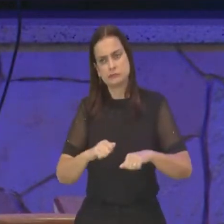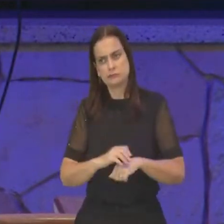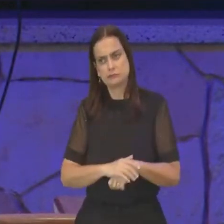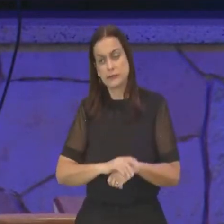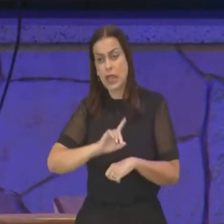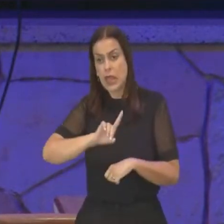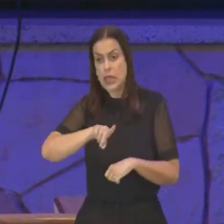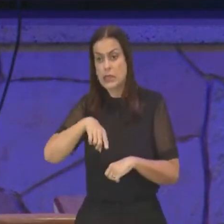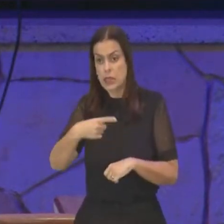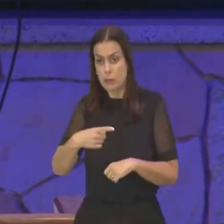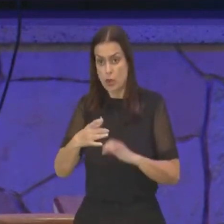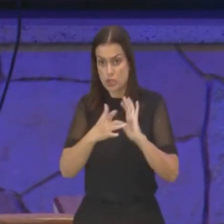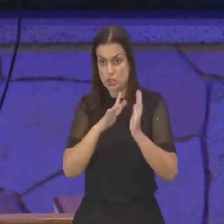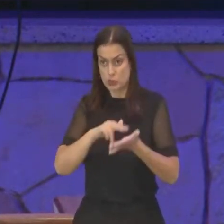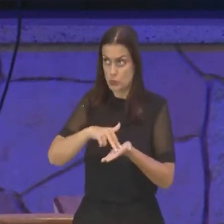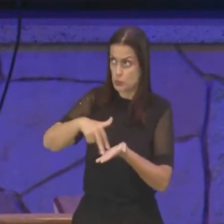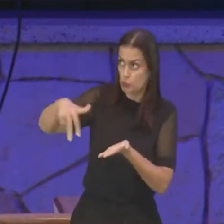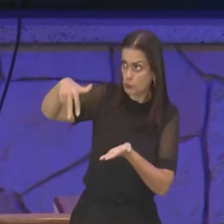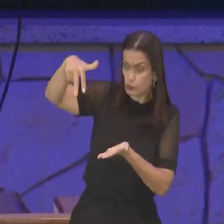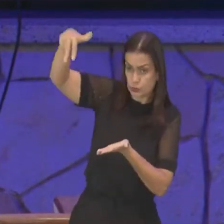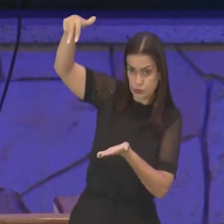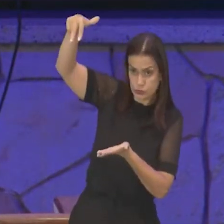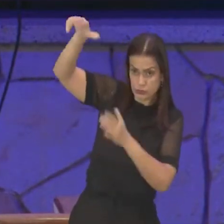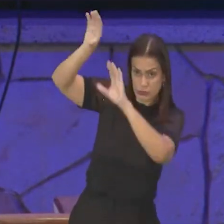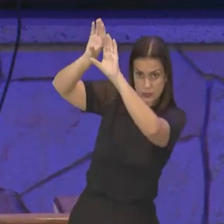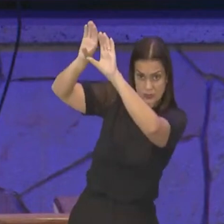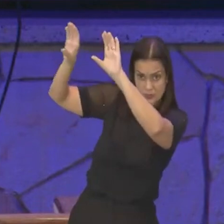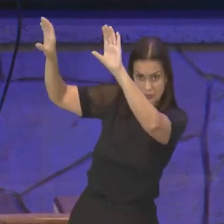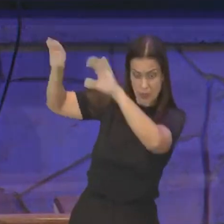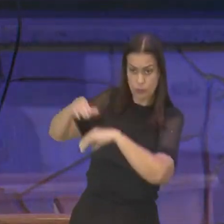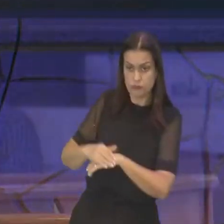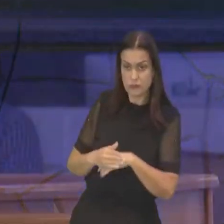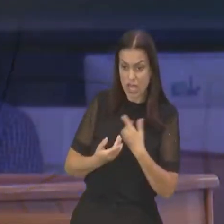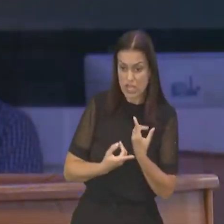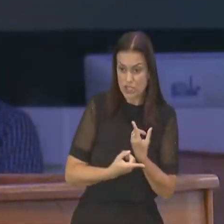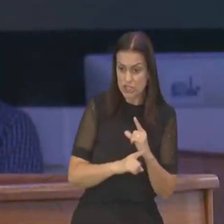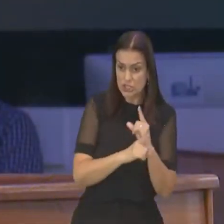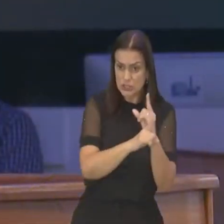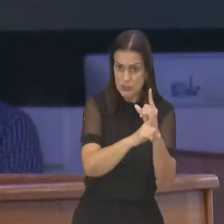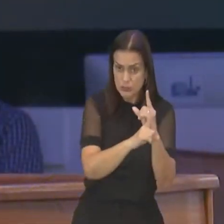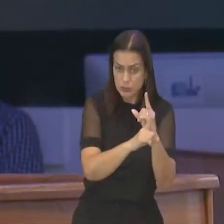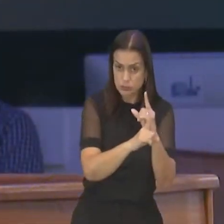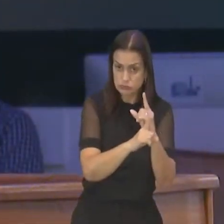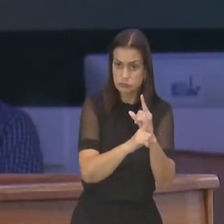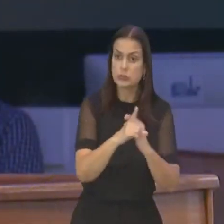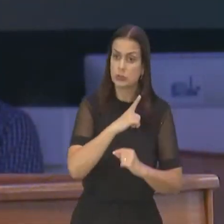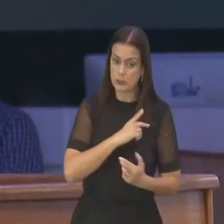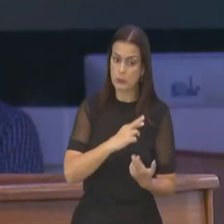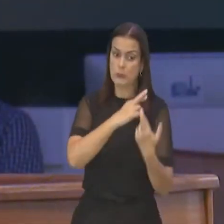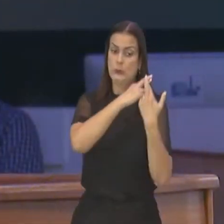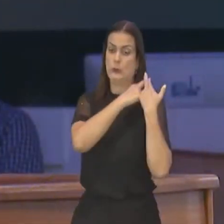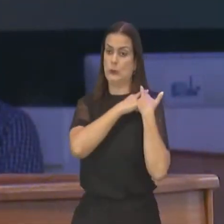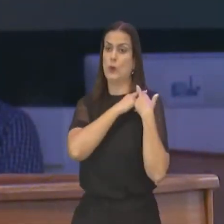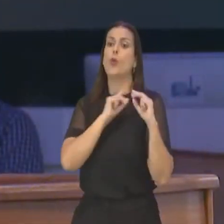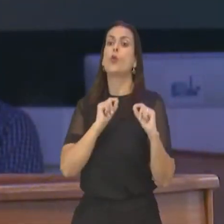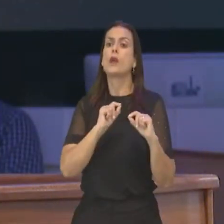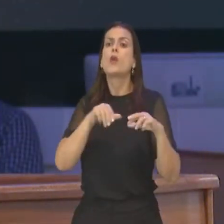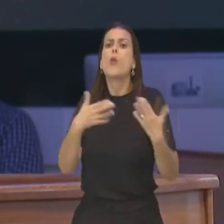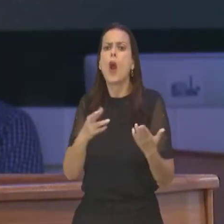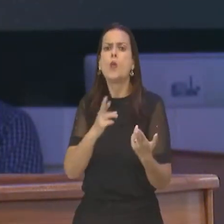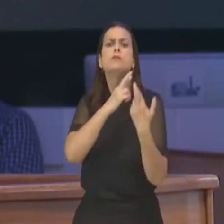Após a ascensão de Jesus aos céus, os discípulos haviam recebido uma clara missão. E qual era a